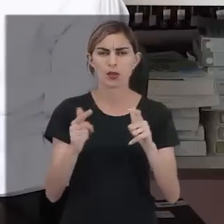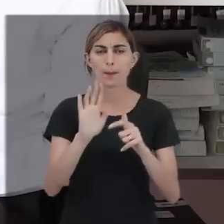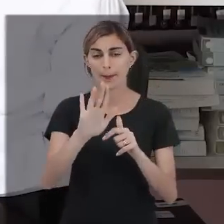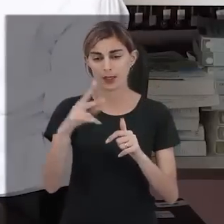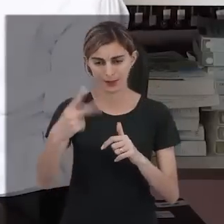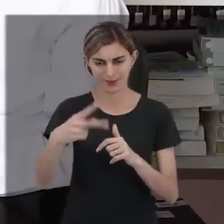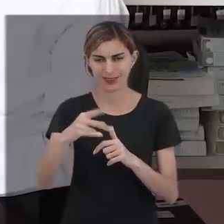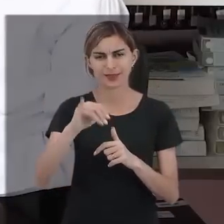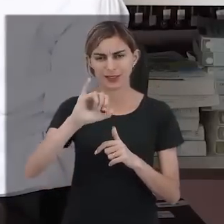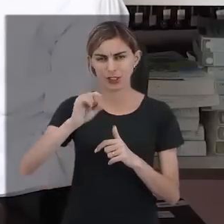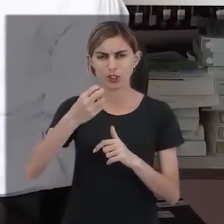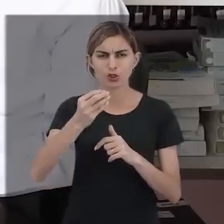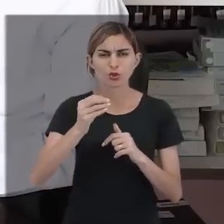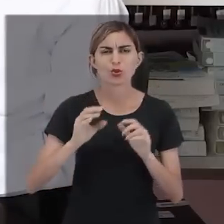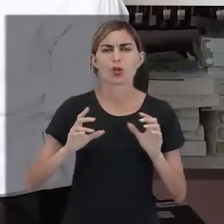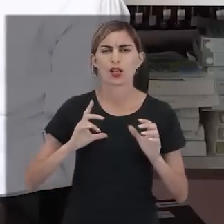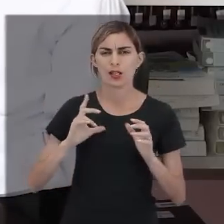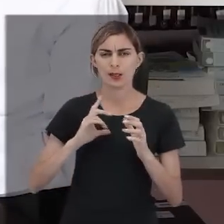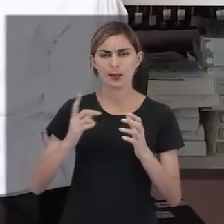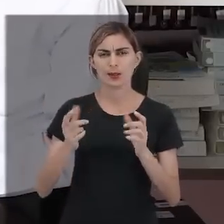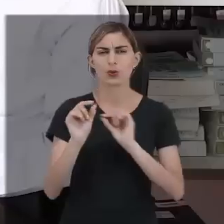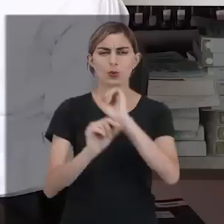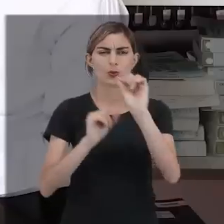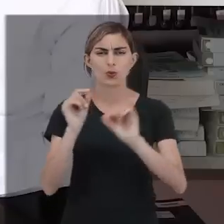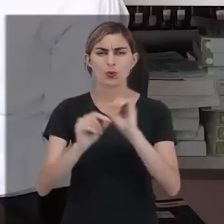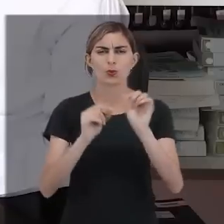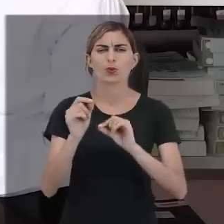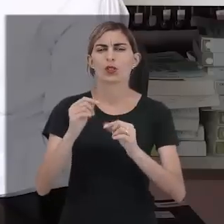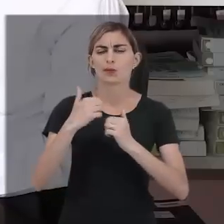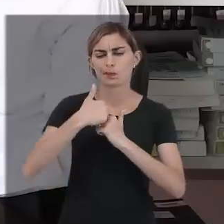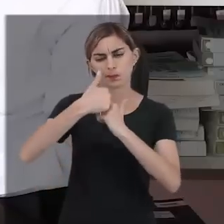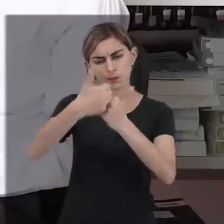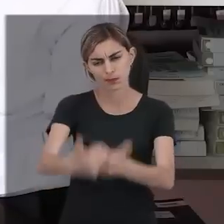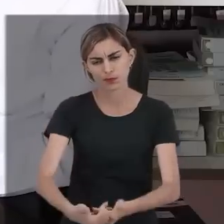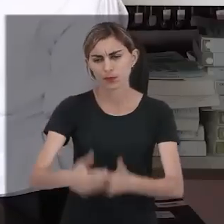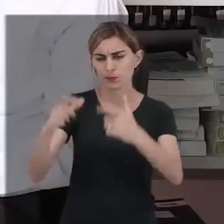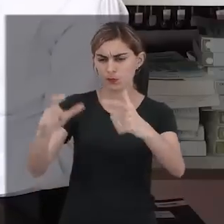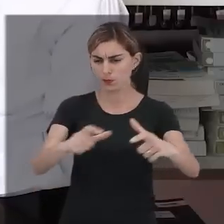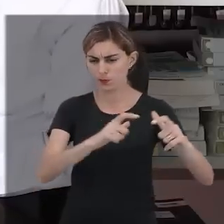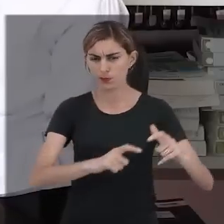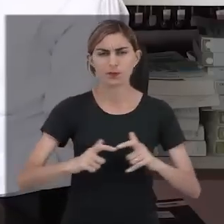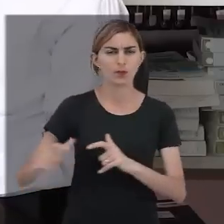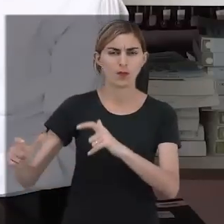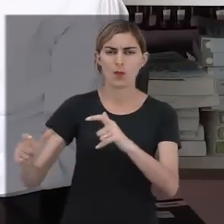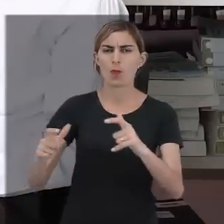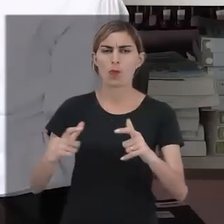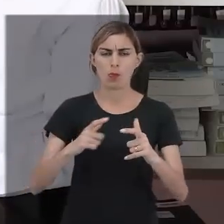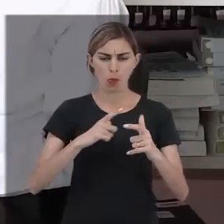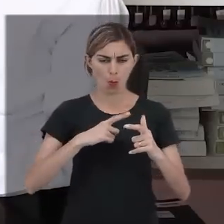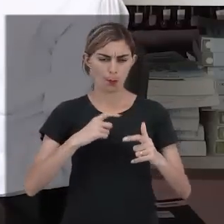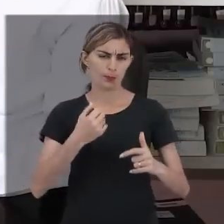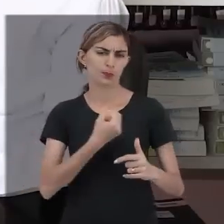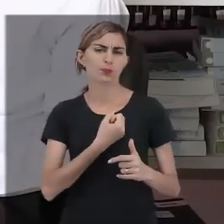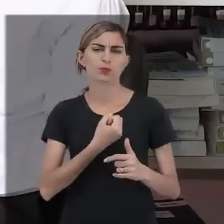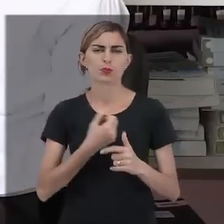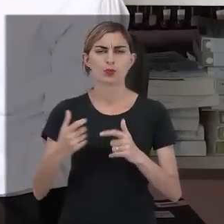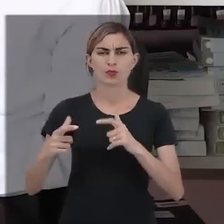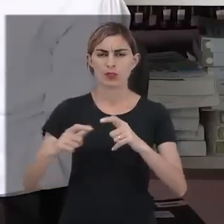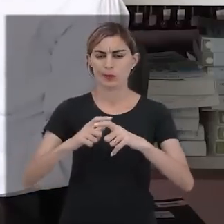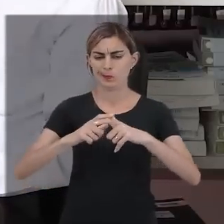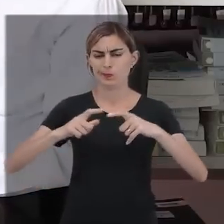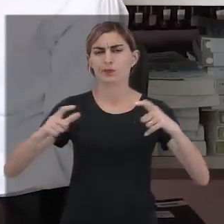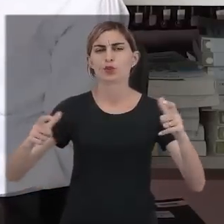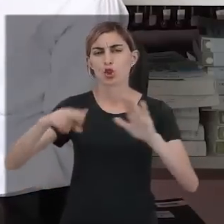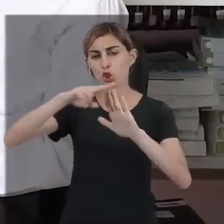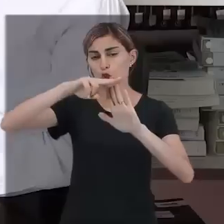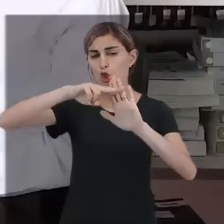esse, ele transita por várias áreas. Áreas, segmentos, setores. Então, ele tem um número muito grande de